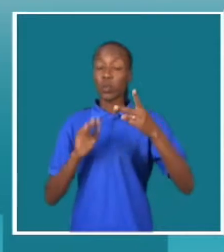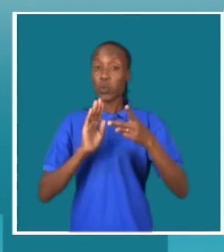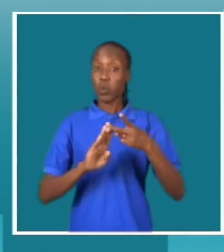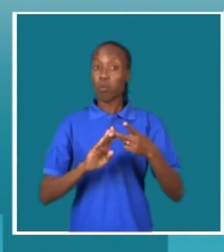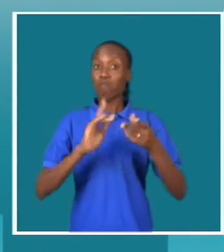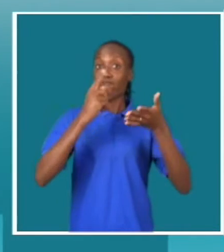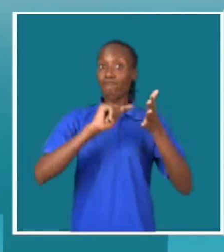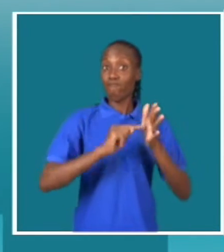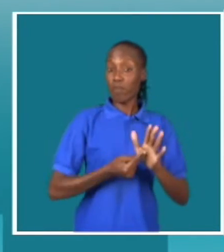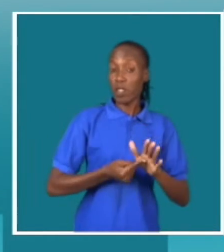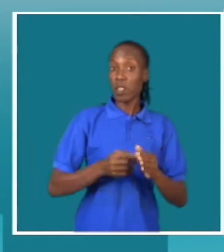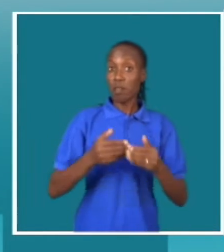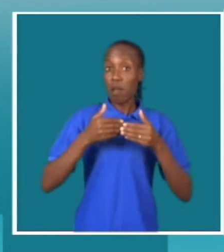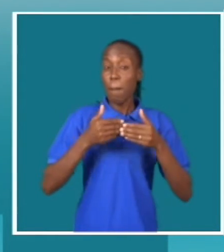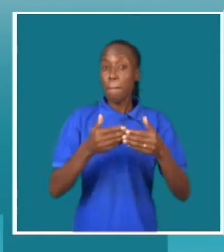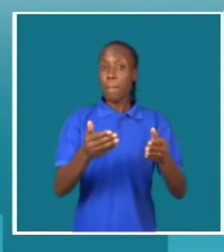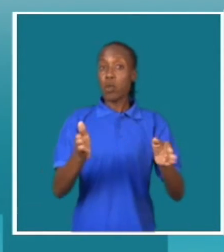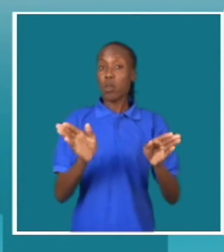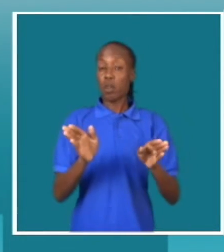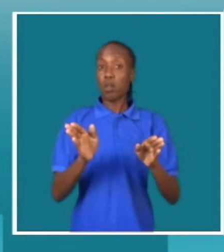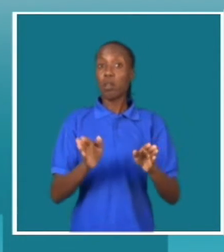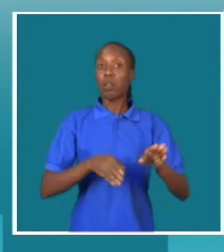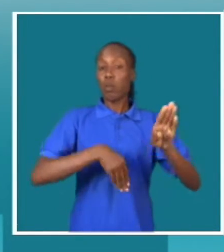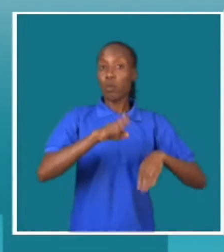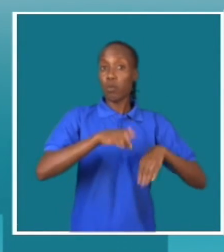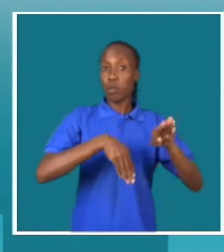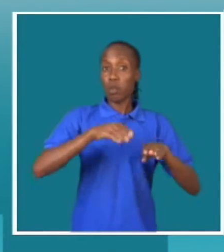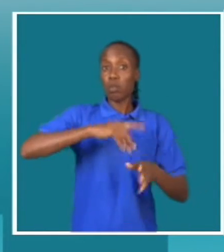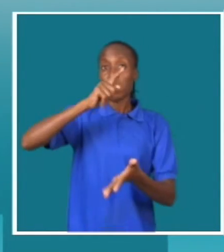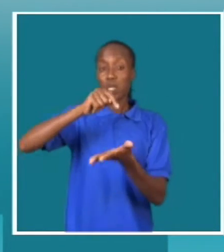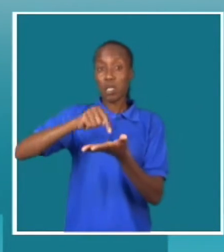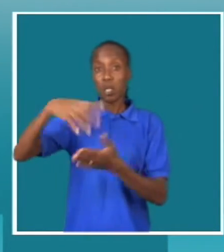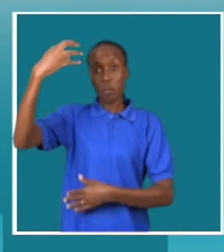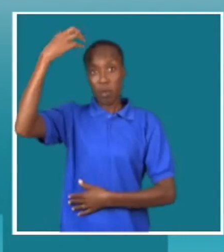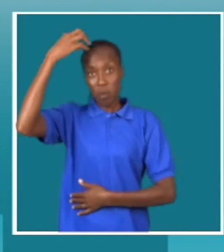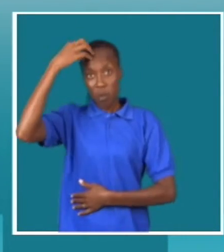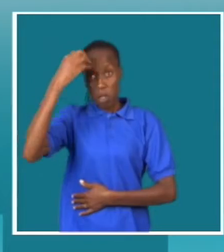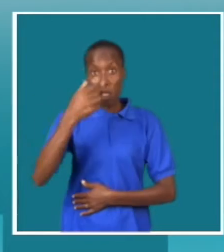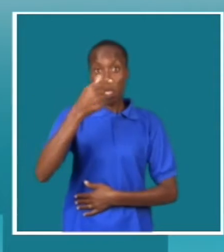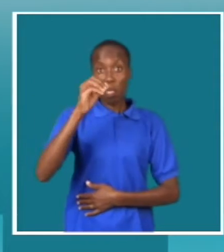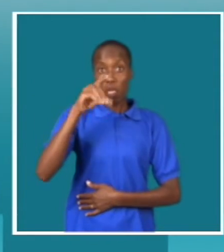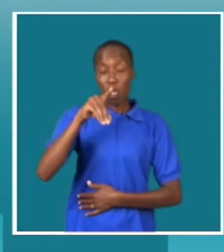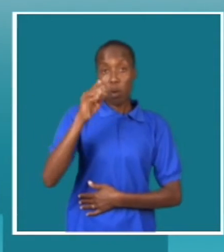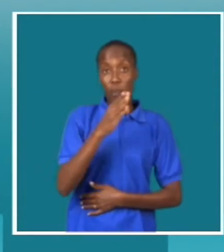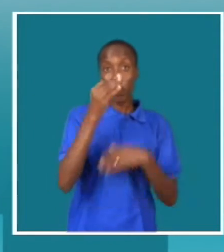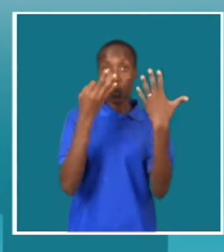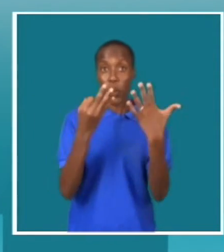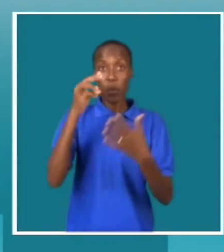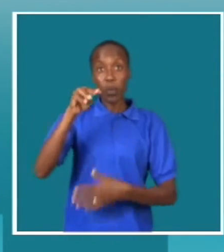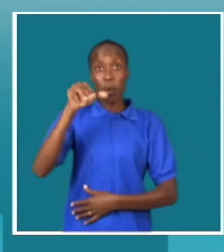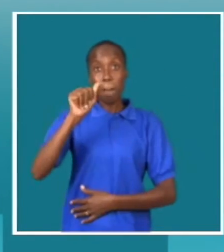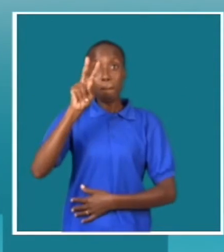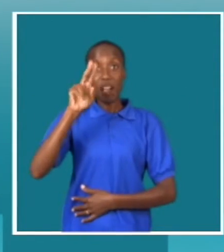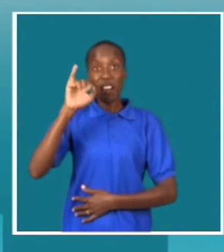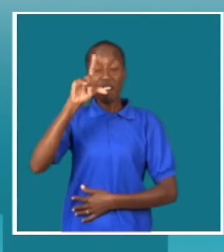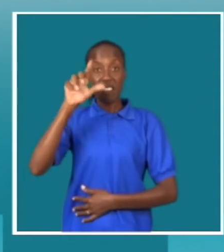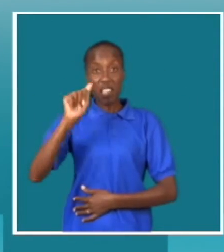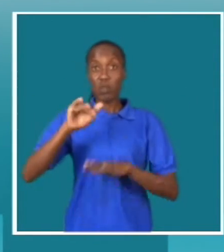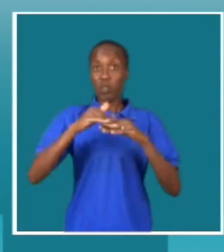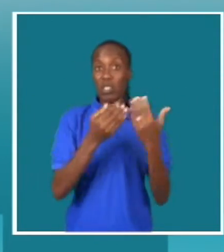A segunda edição do torneiro de abertura da época fotobolística da cidade de Maputo, top 8 na Vila Poi,